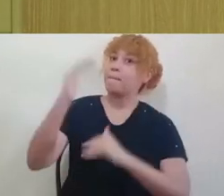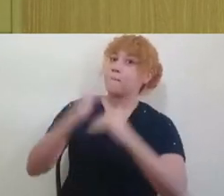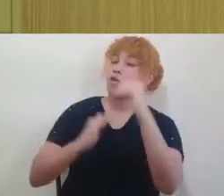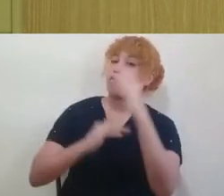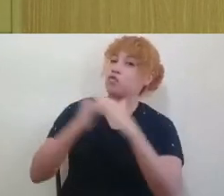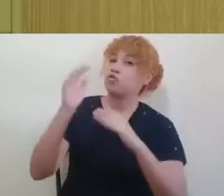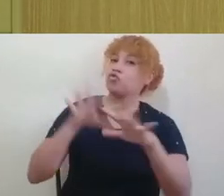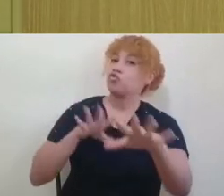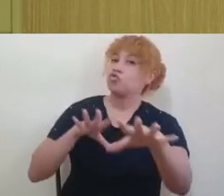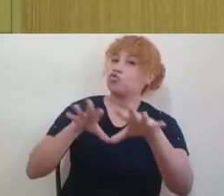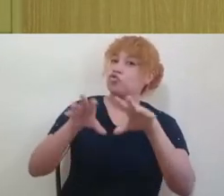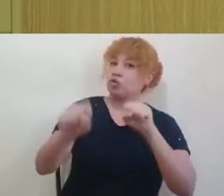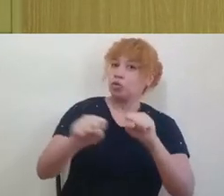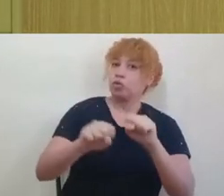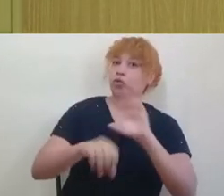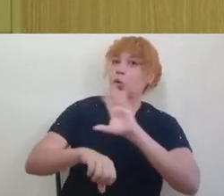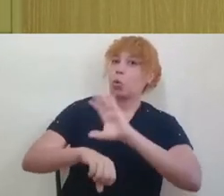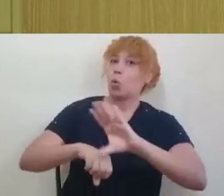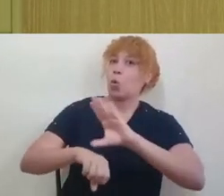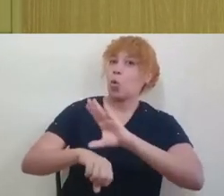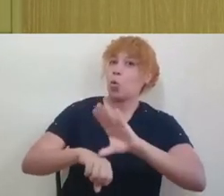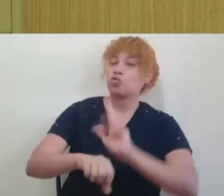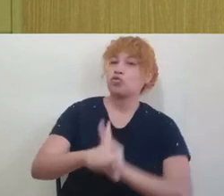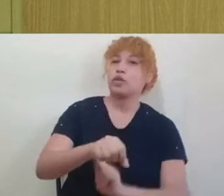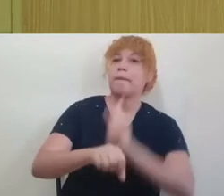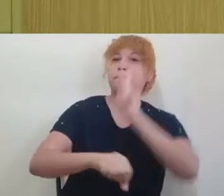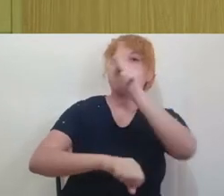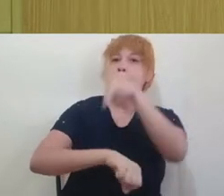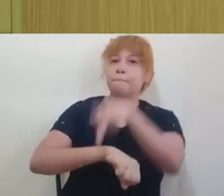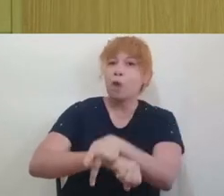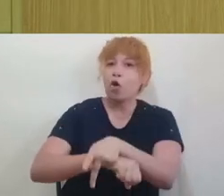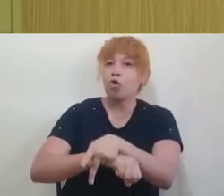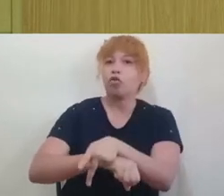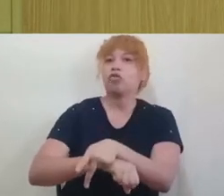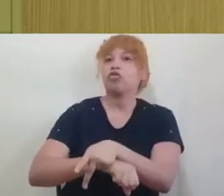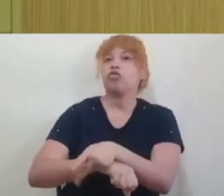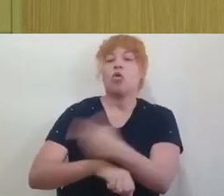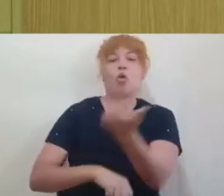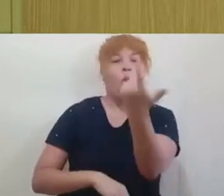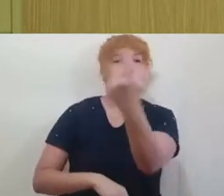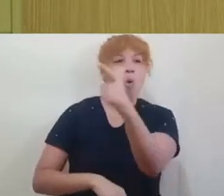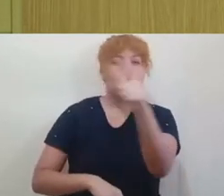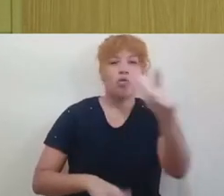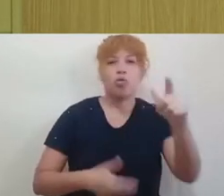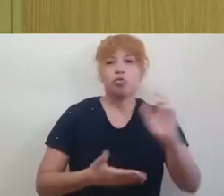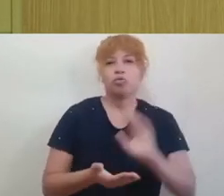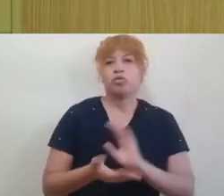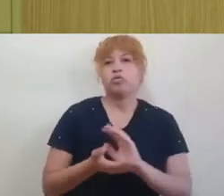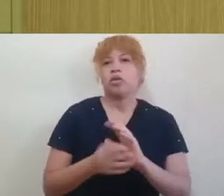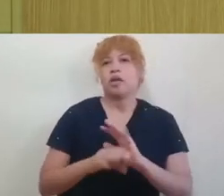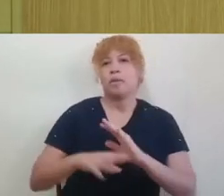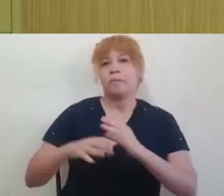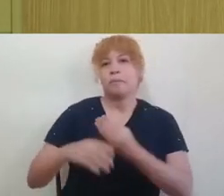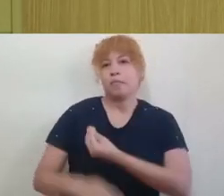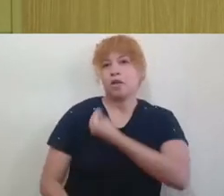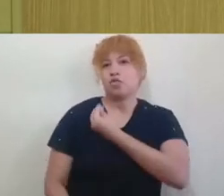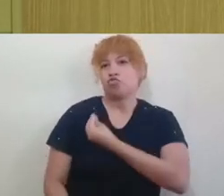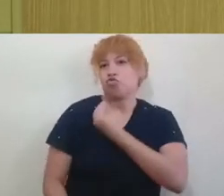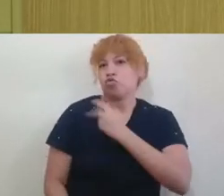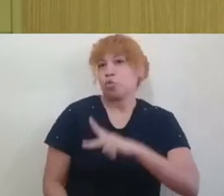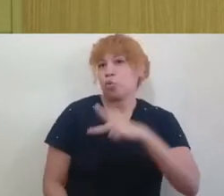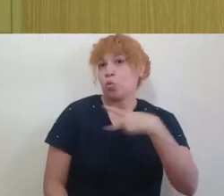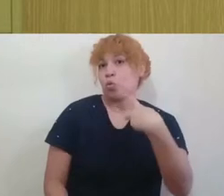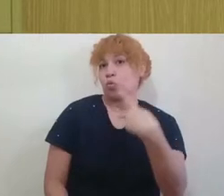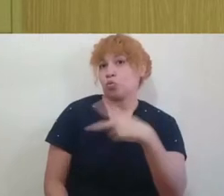a formar jovens brilhantes como vocês, e que vocês tenham orgulho, sim, de